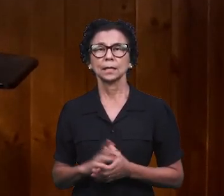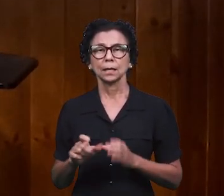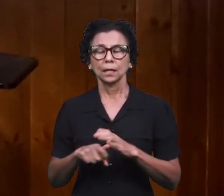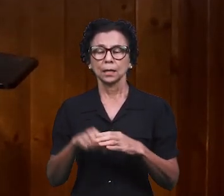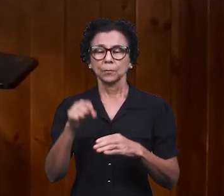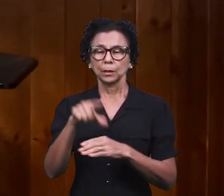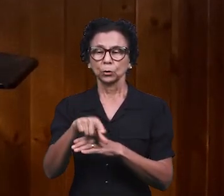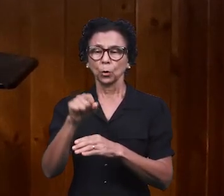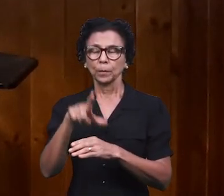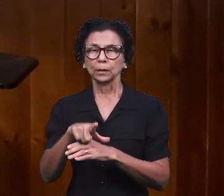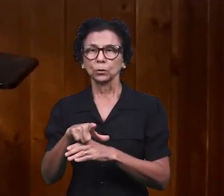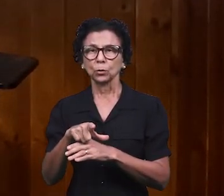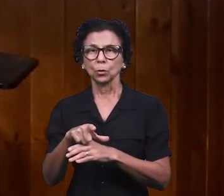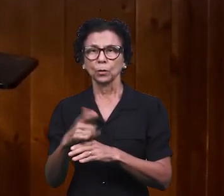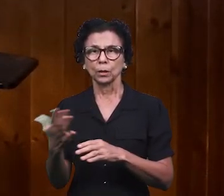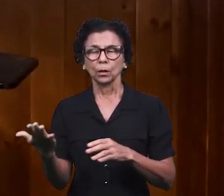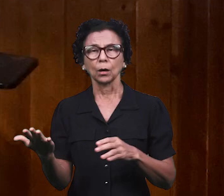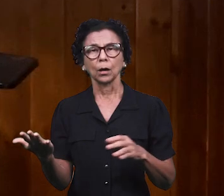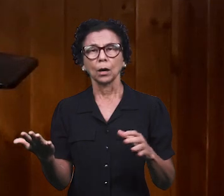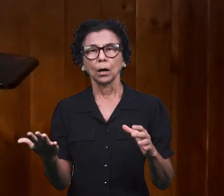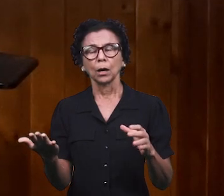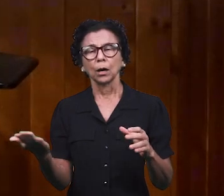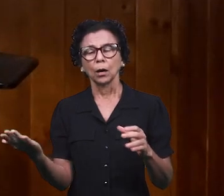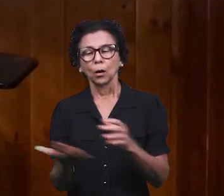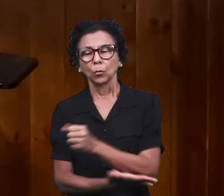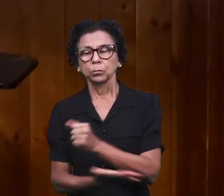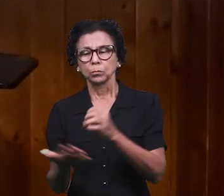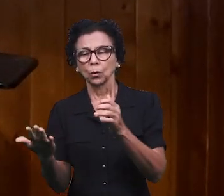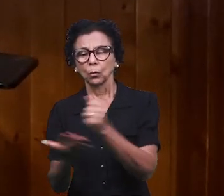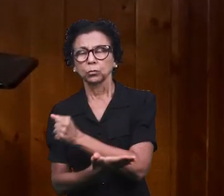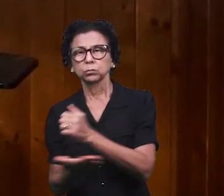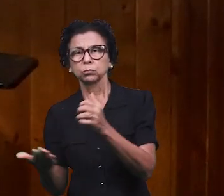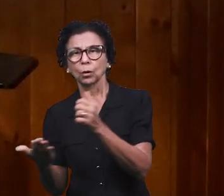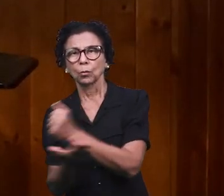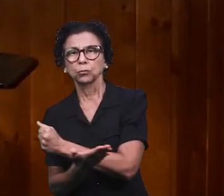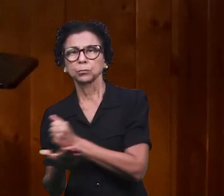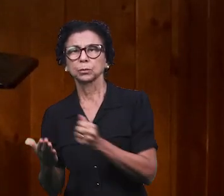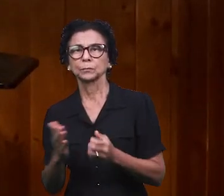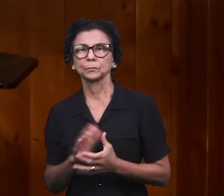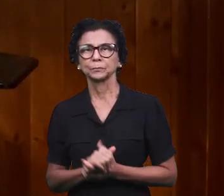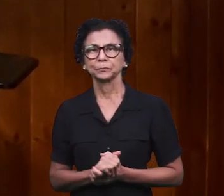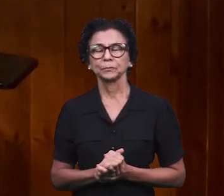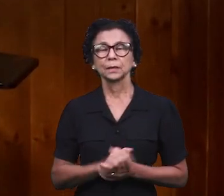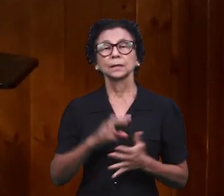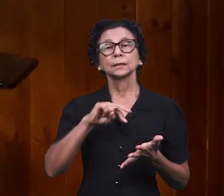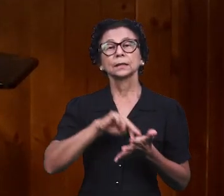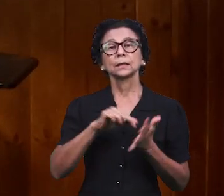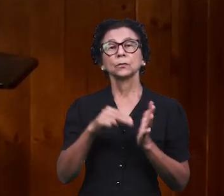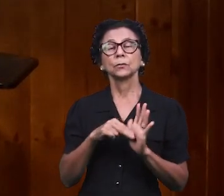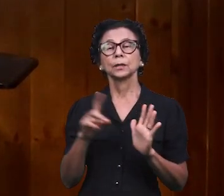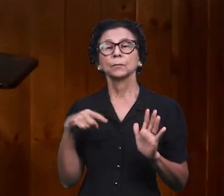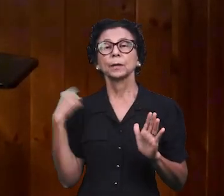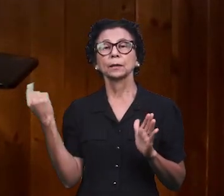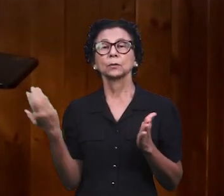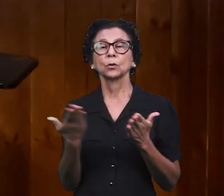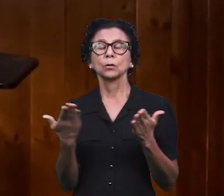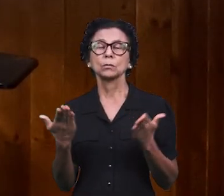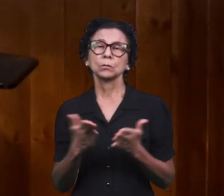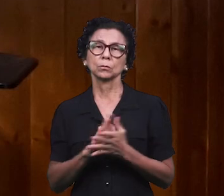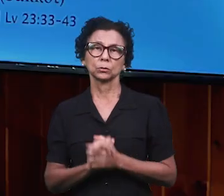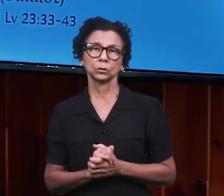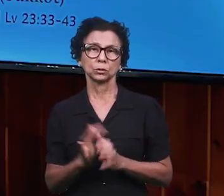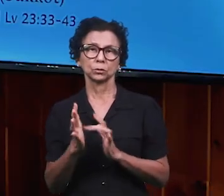primícias da colheita. Para nós, fala do Senhor Jesus como a primícia da ressurreição. Muito